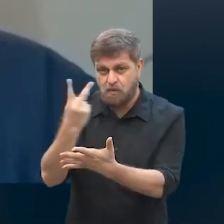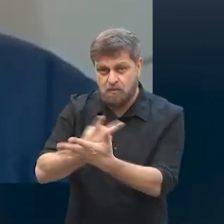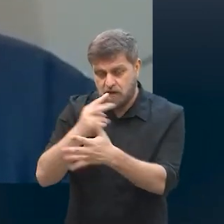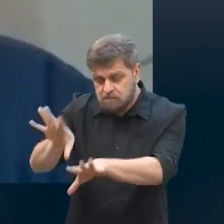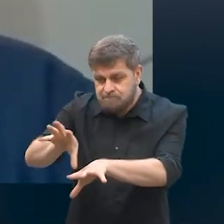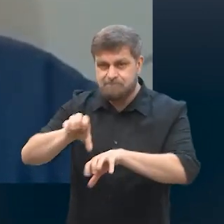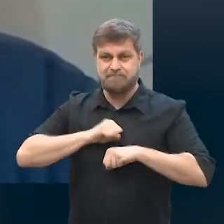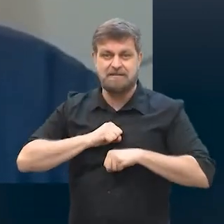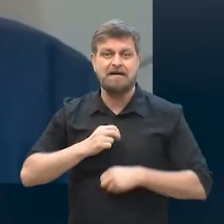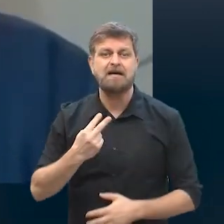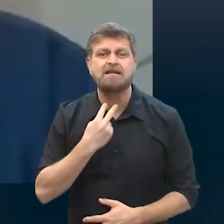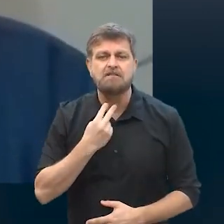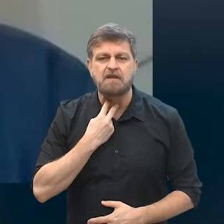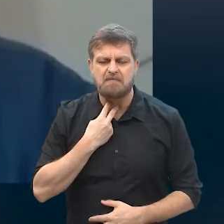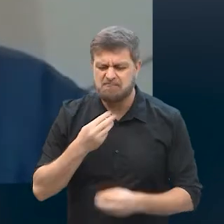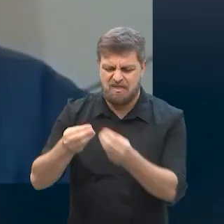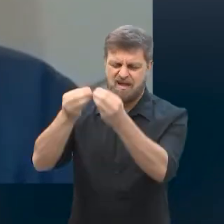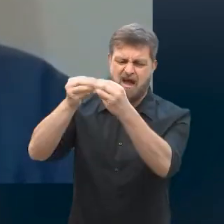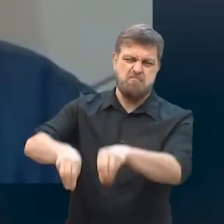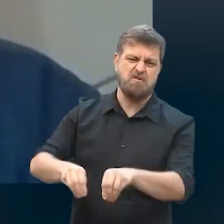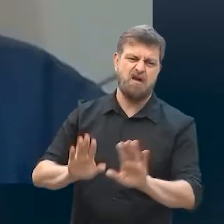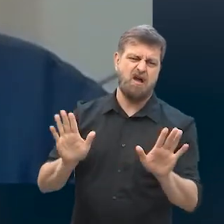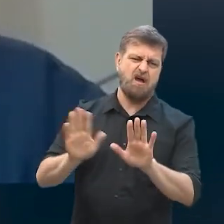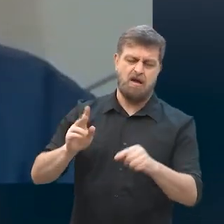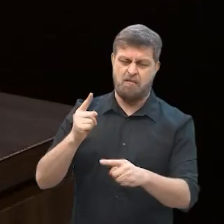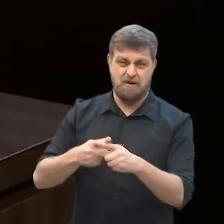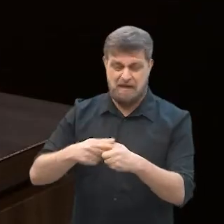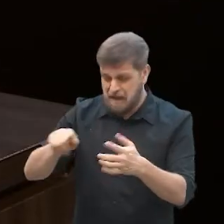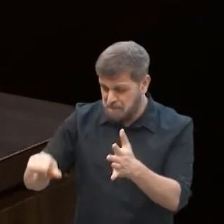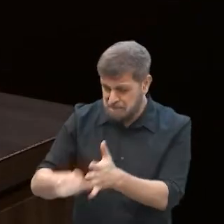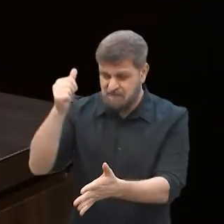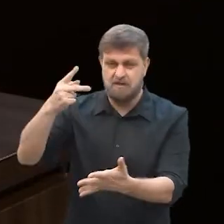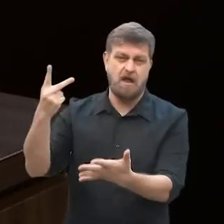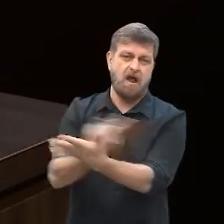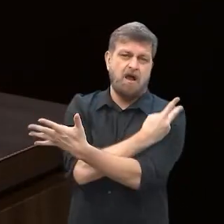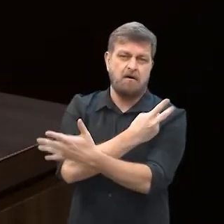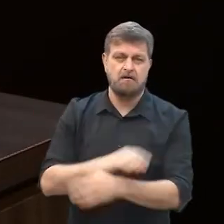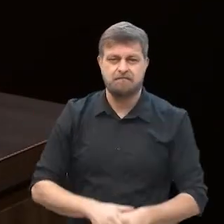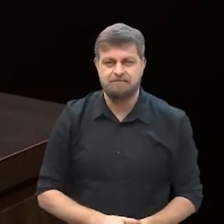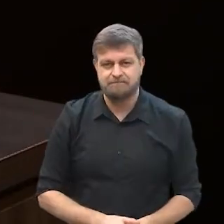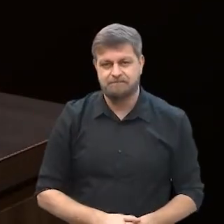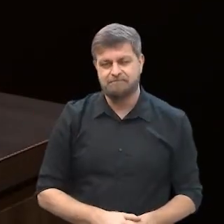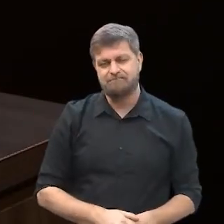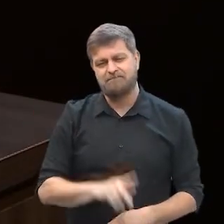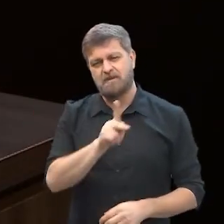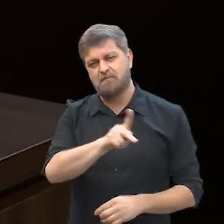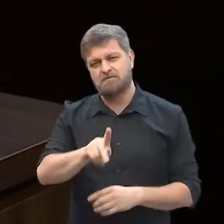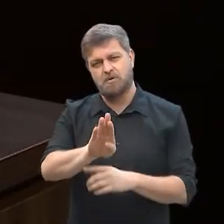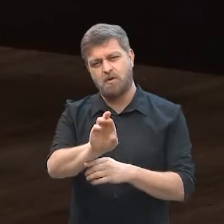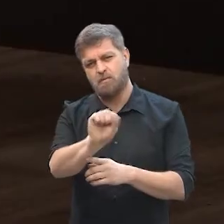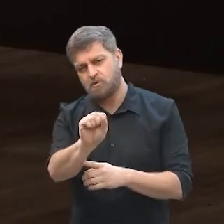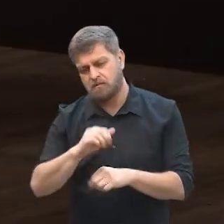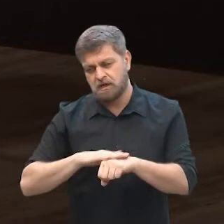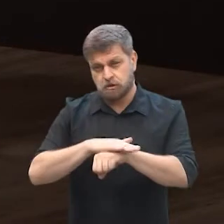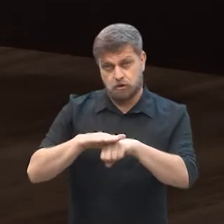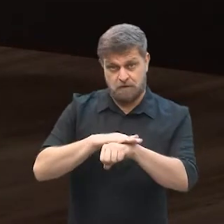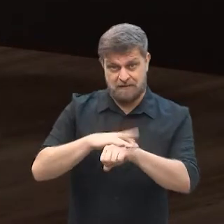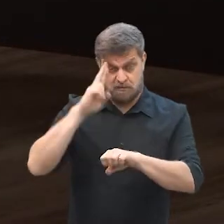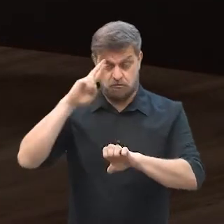e não simplesmente desistir porque na primeira vez não deu certo. Professor Boro, a gente conversa com